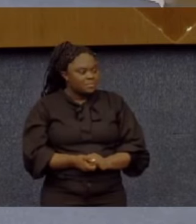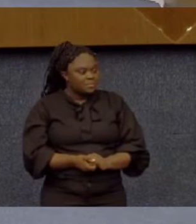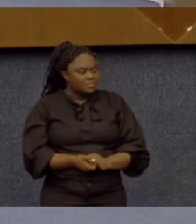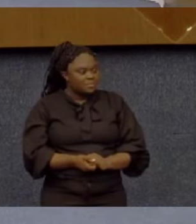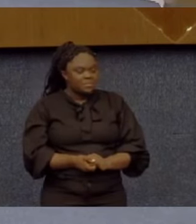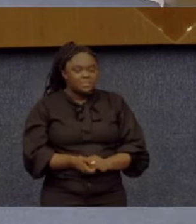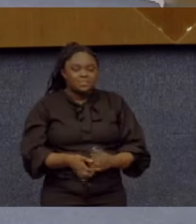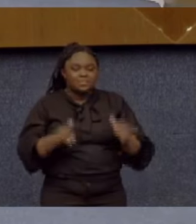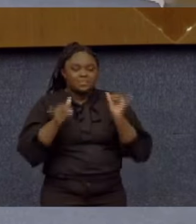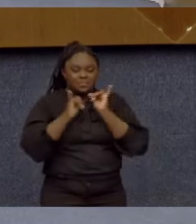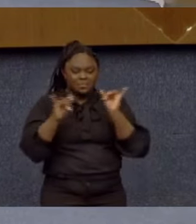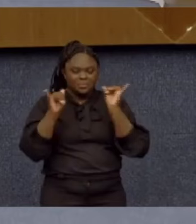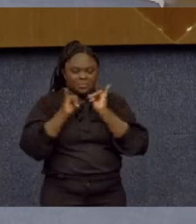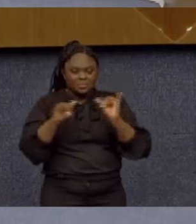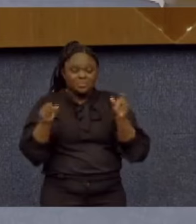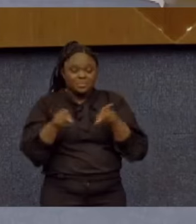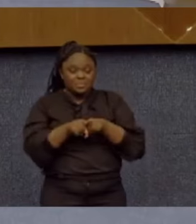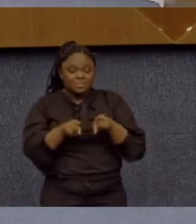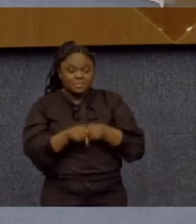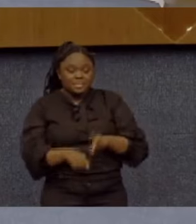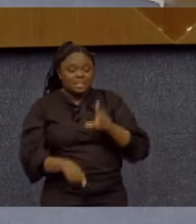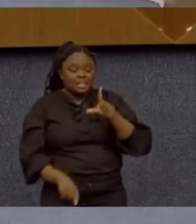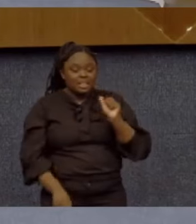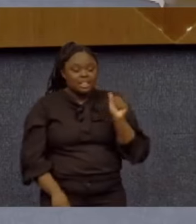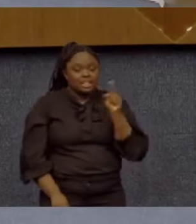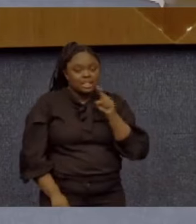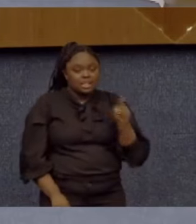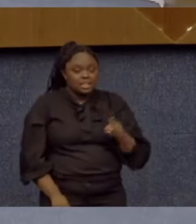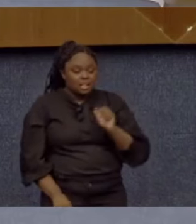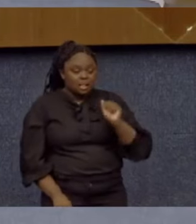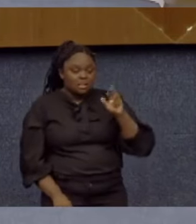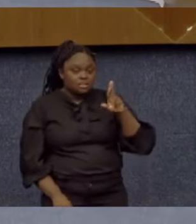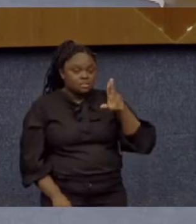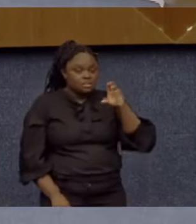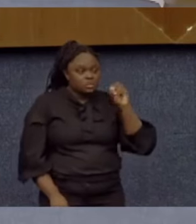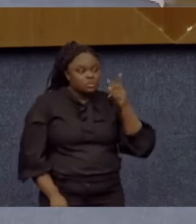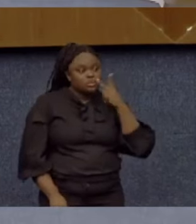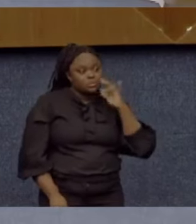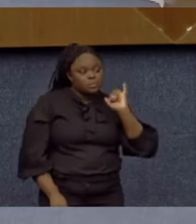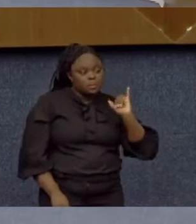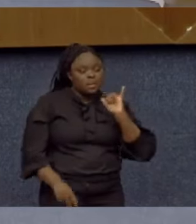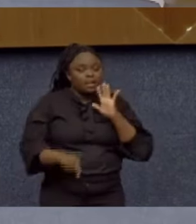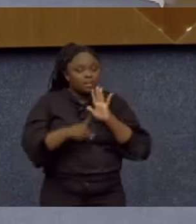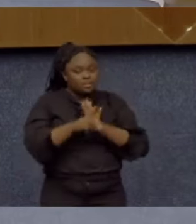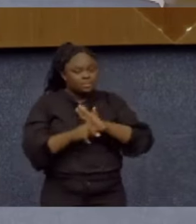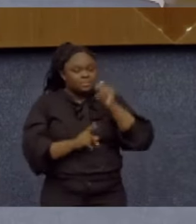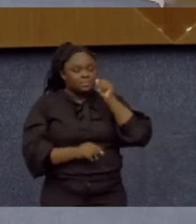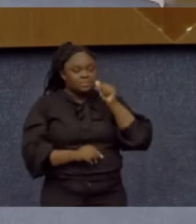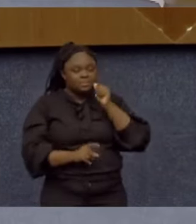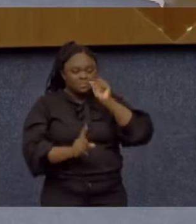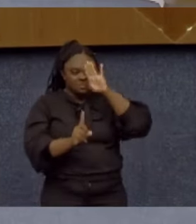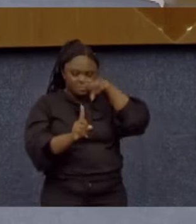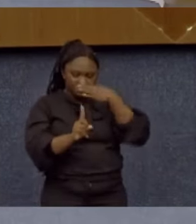Anunciamos também Lázaro Bilac Flávio, pai da homenageada.